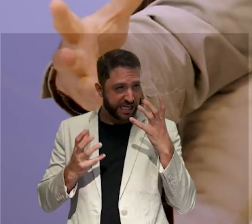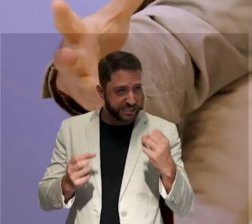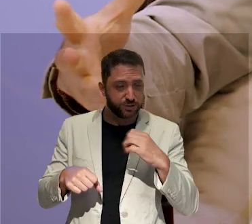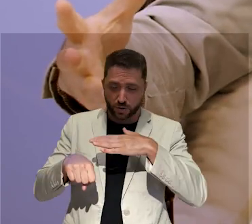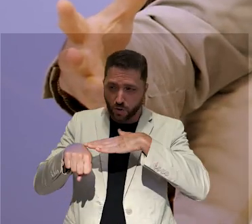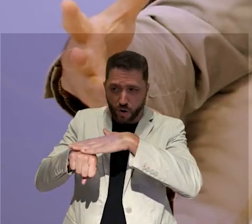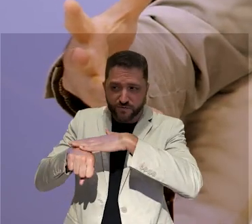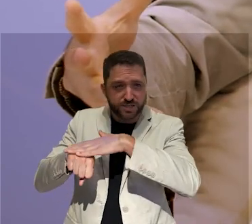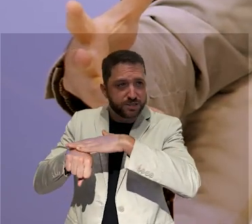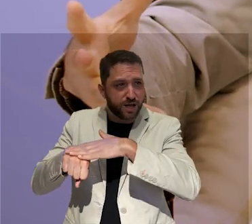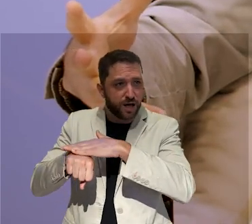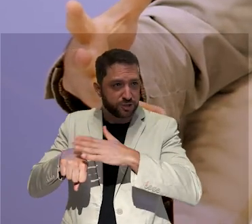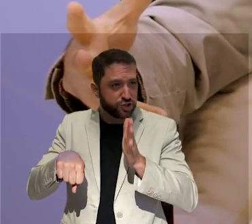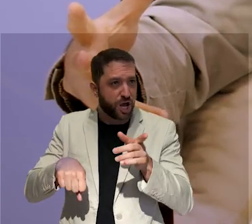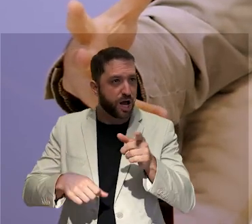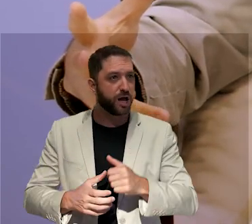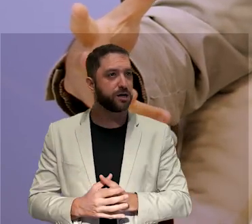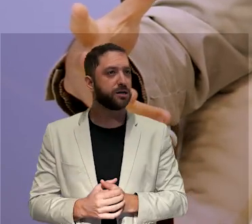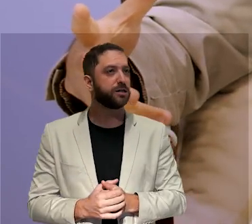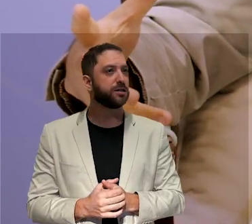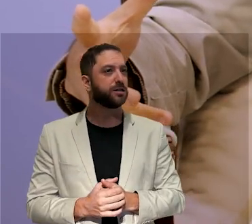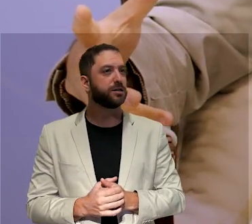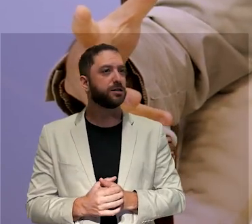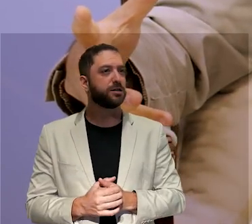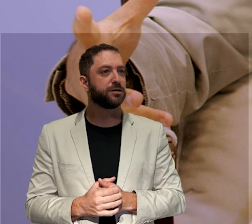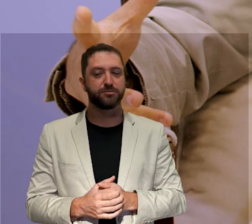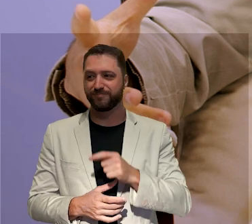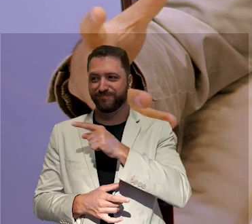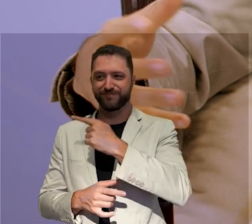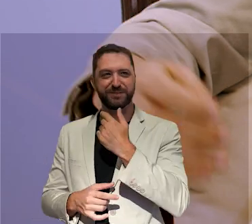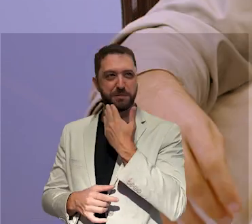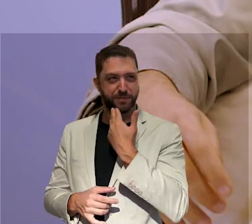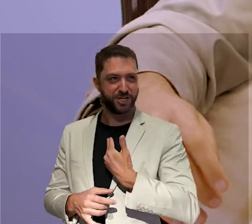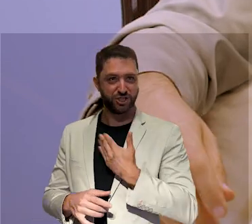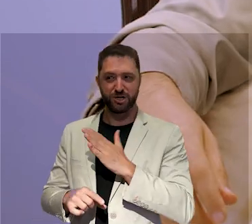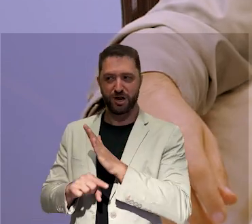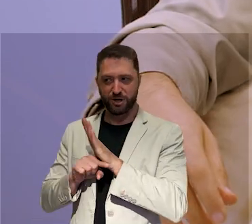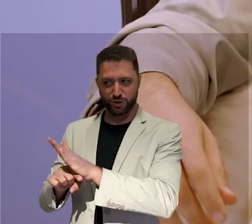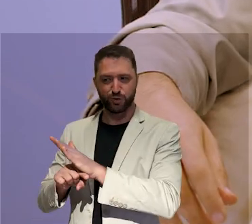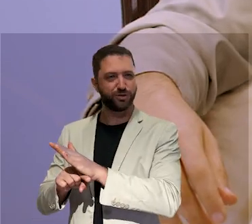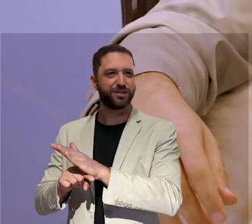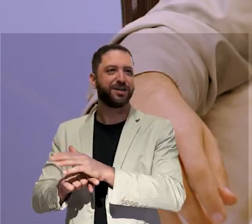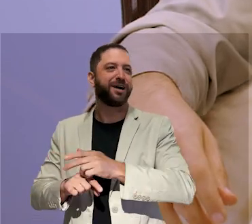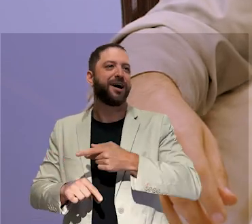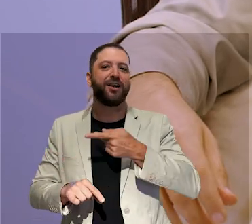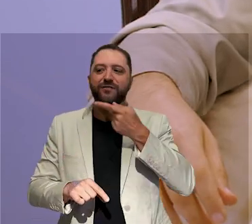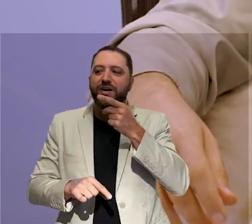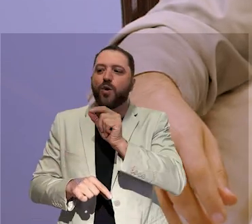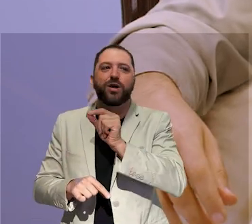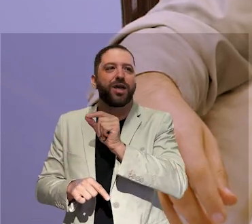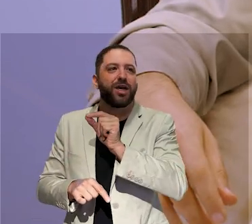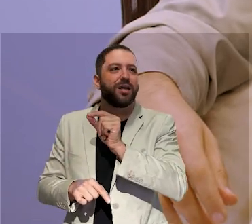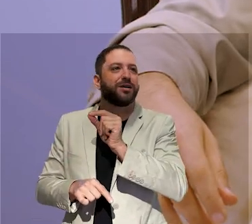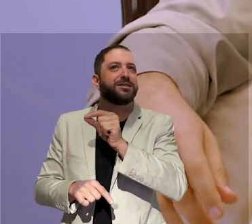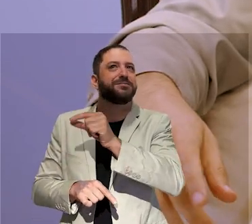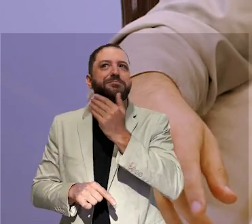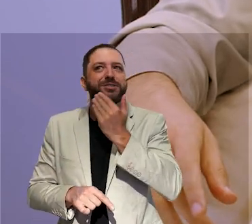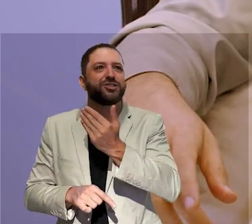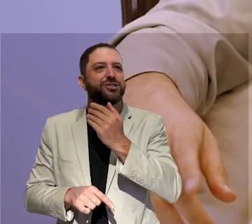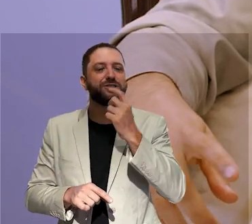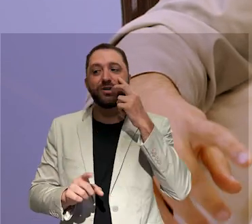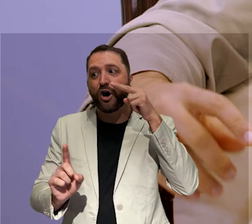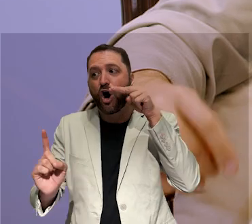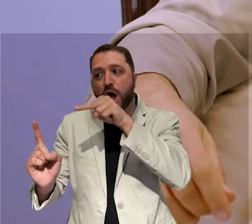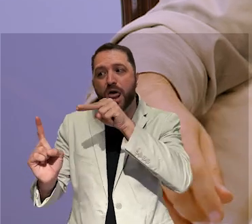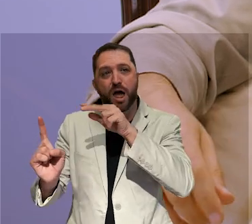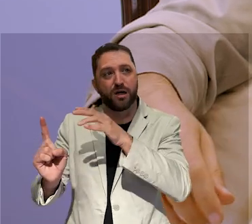aberto para essa pessoa? Porque quem está pedindo ajuda não está pedindo o que tem que fazer. Está pedindo uma